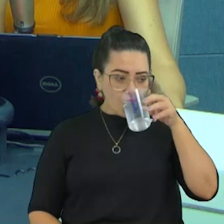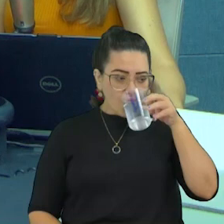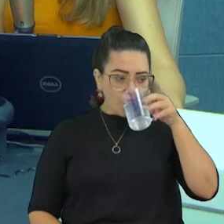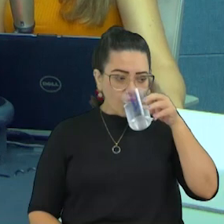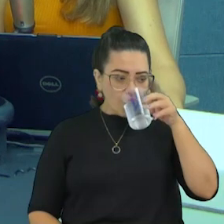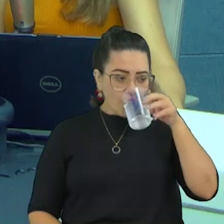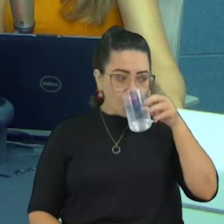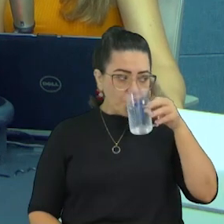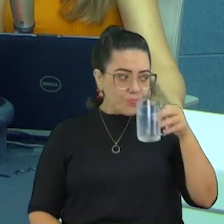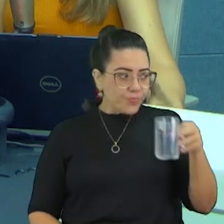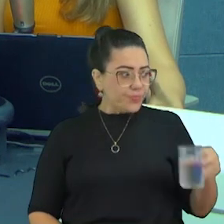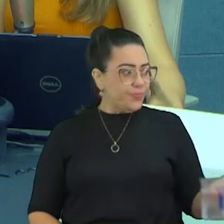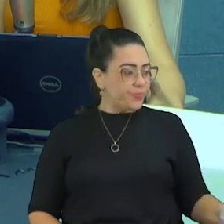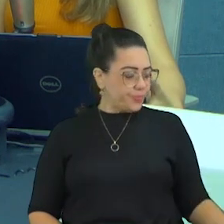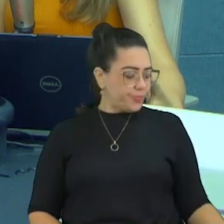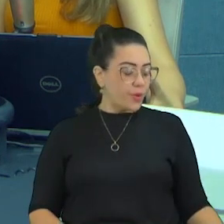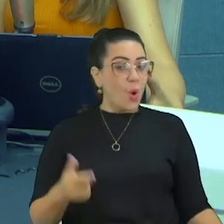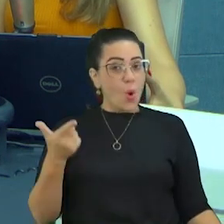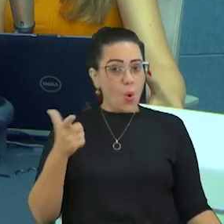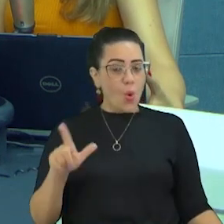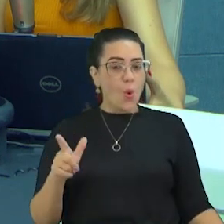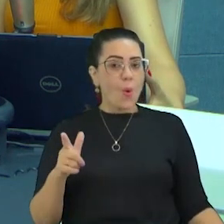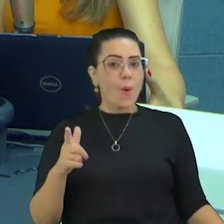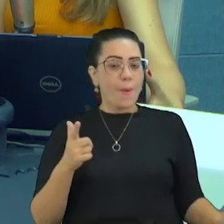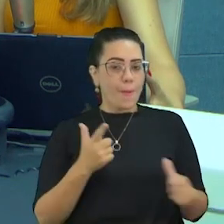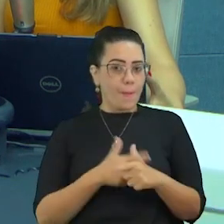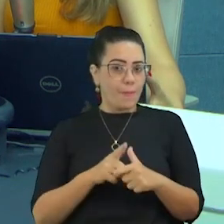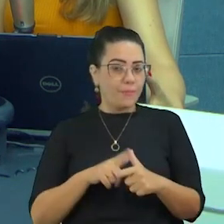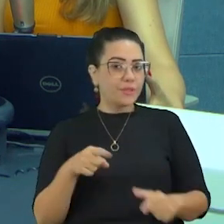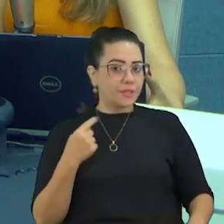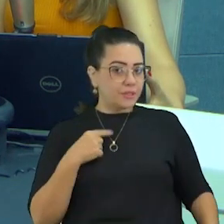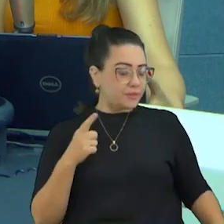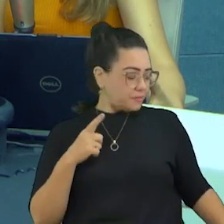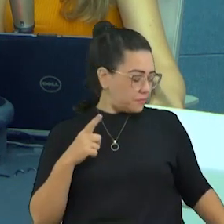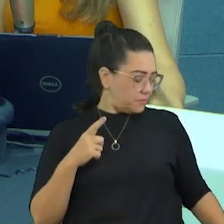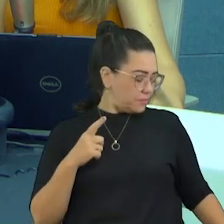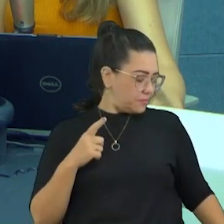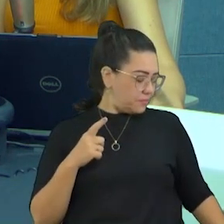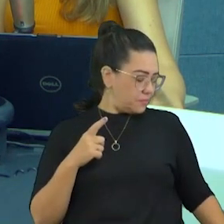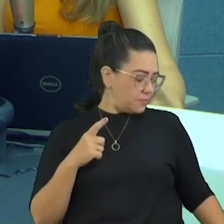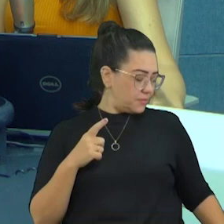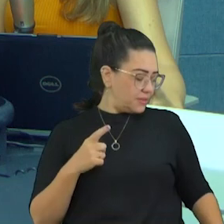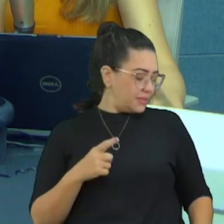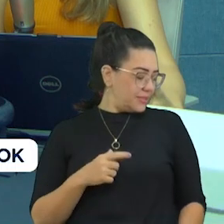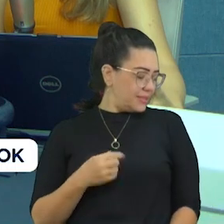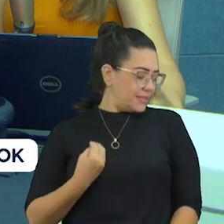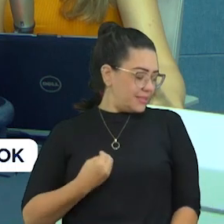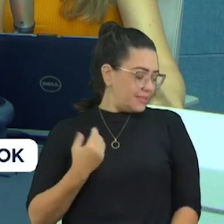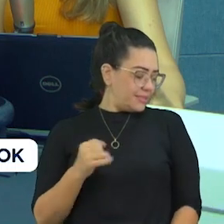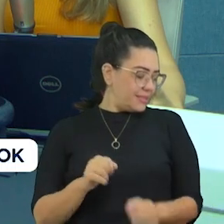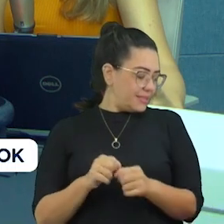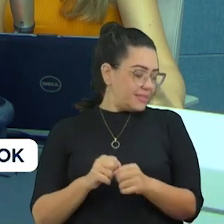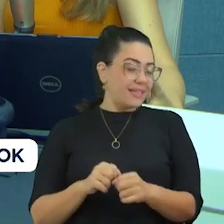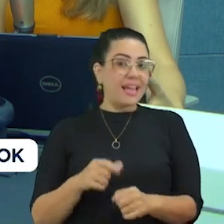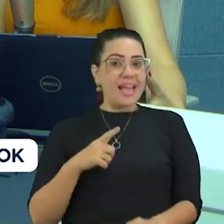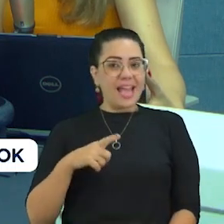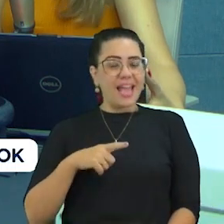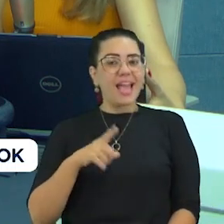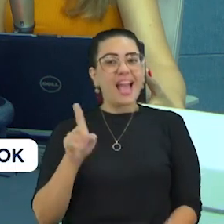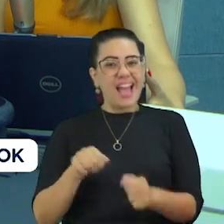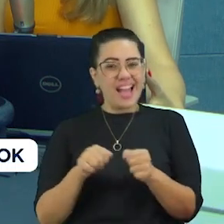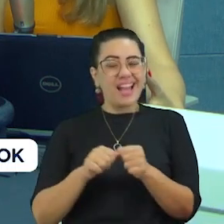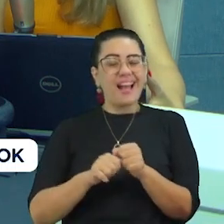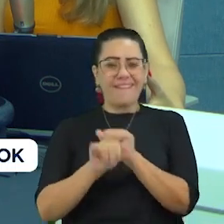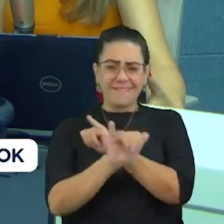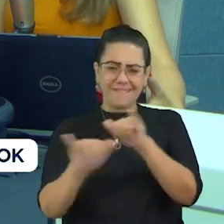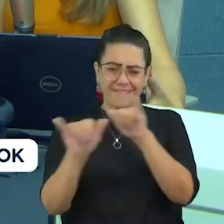errado. Então esse é o outro erro que nós temos, que eu acho que o mais grave. É escutarmos, na verdade, as fake news na